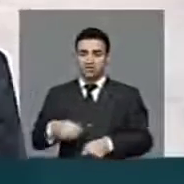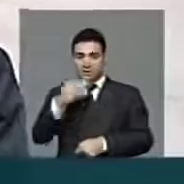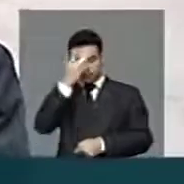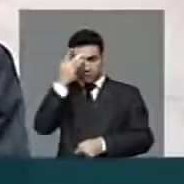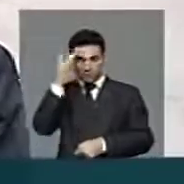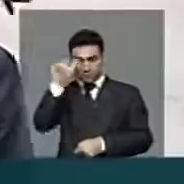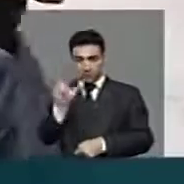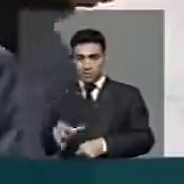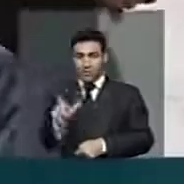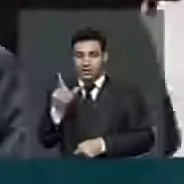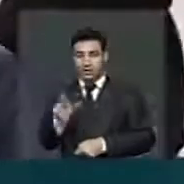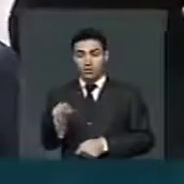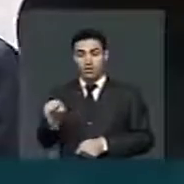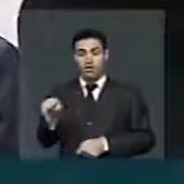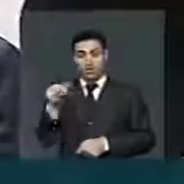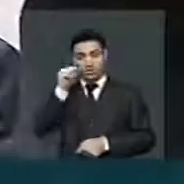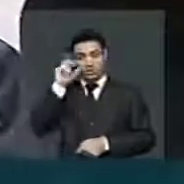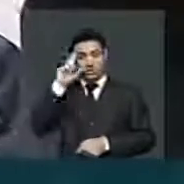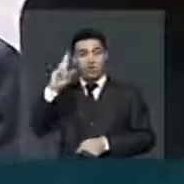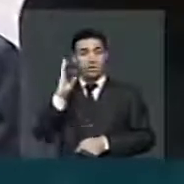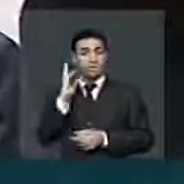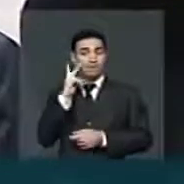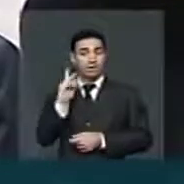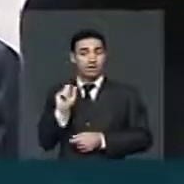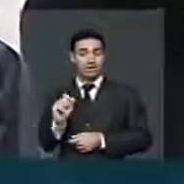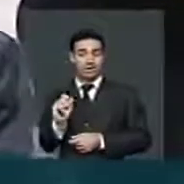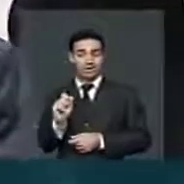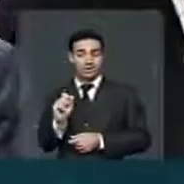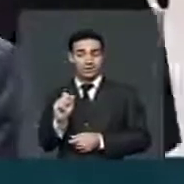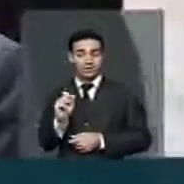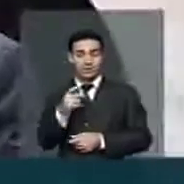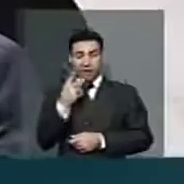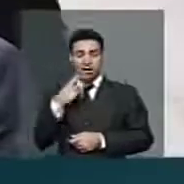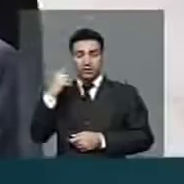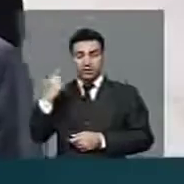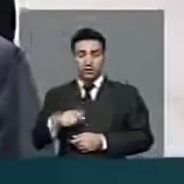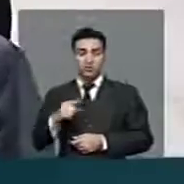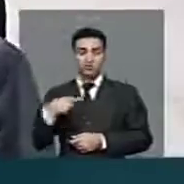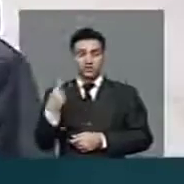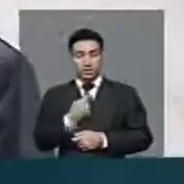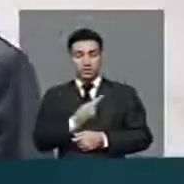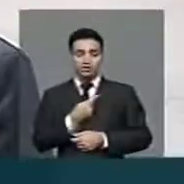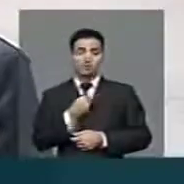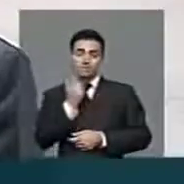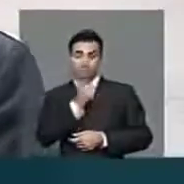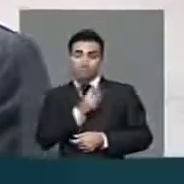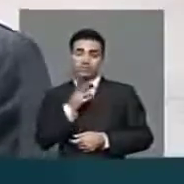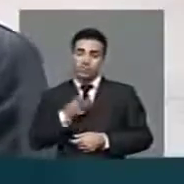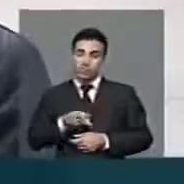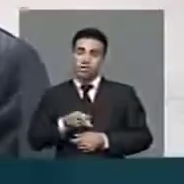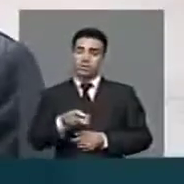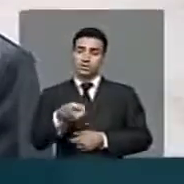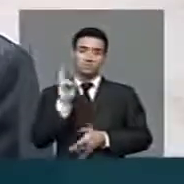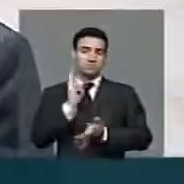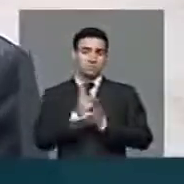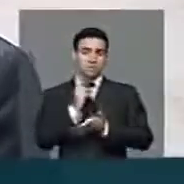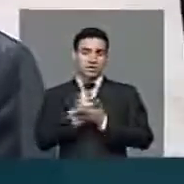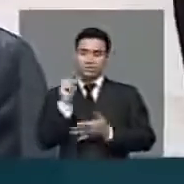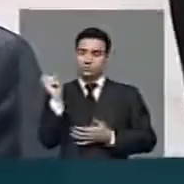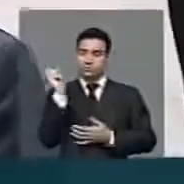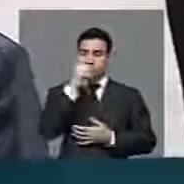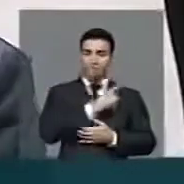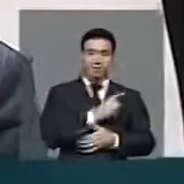senhora para reforçar esse alento e fazer com que a gente possa prosseguir, mesmo com toda a dificuldade, com